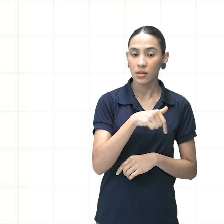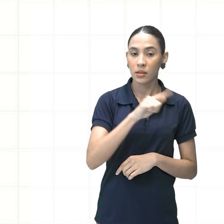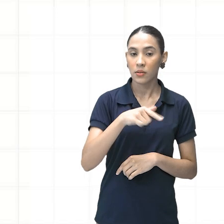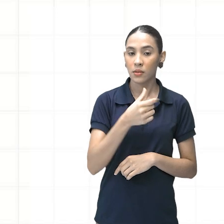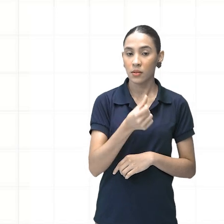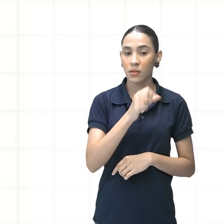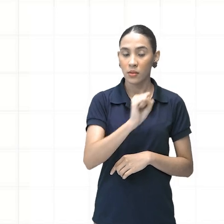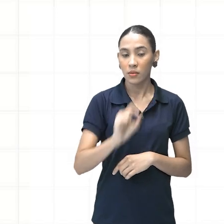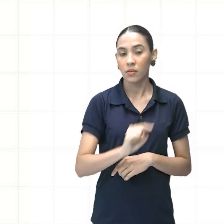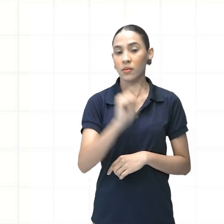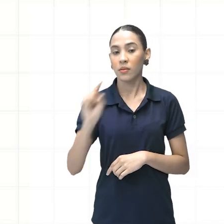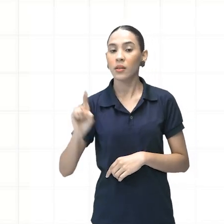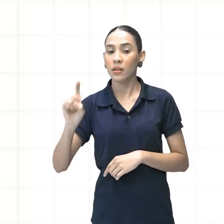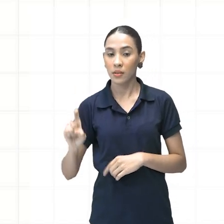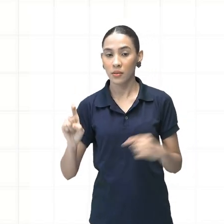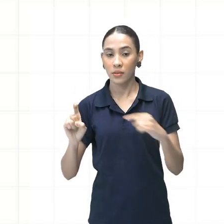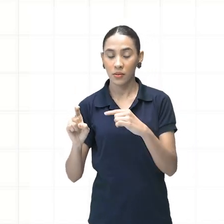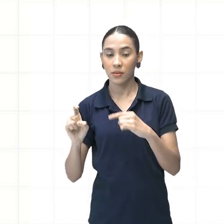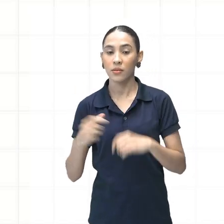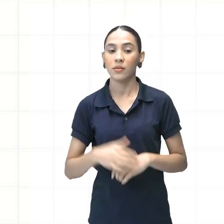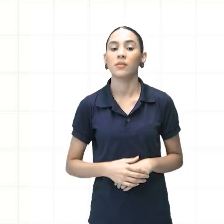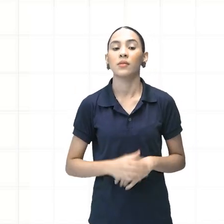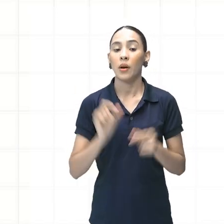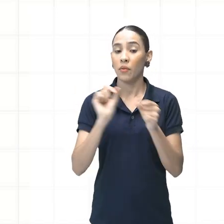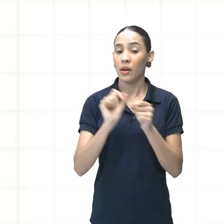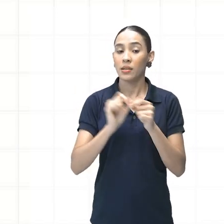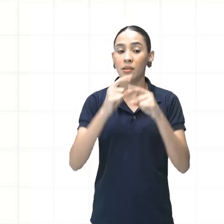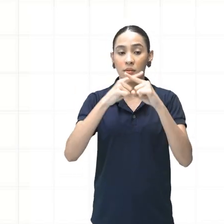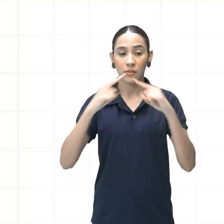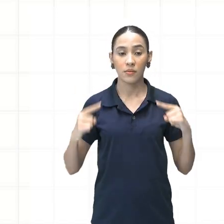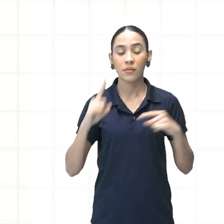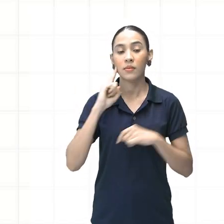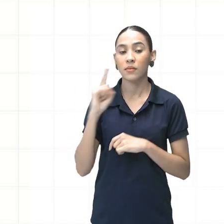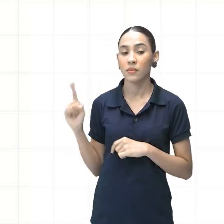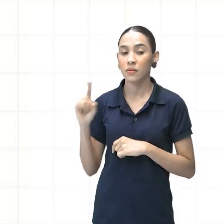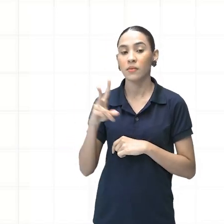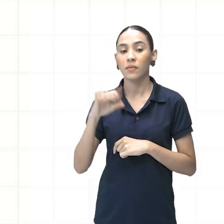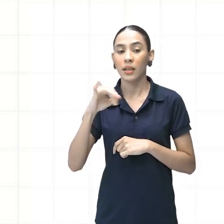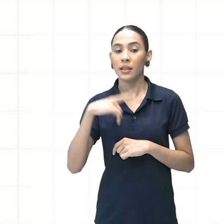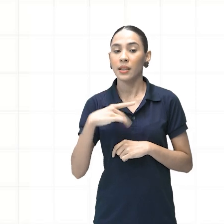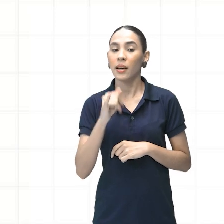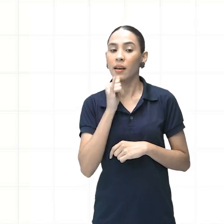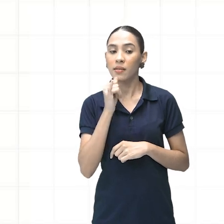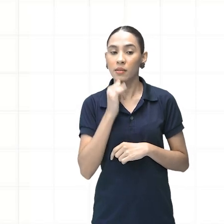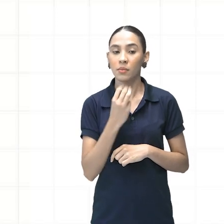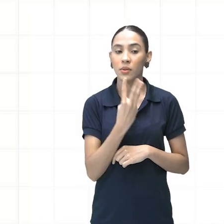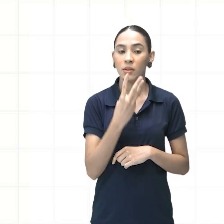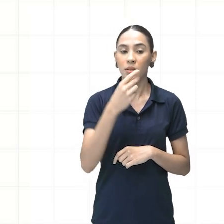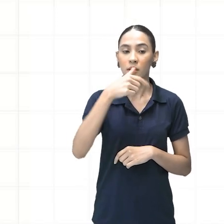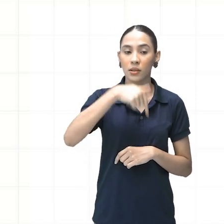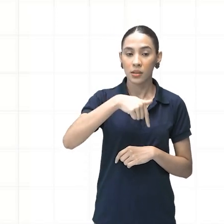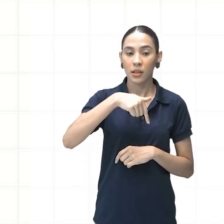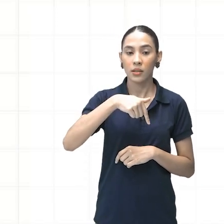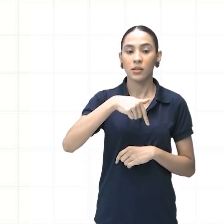37,68 metros cúbicos equivale a X. Fazendo essa conta aqui, nós vamos obter